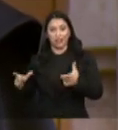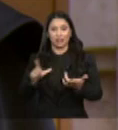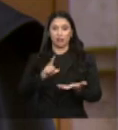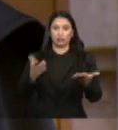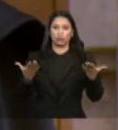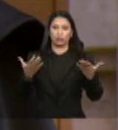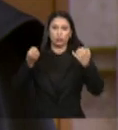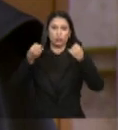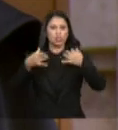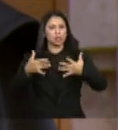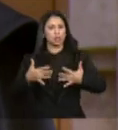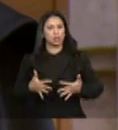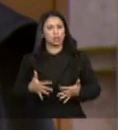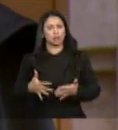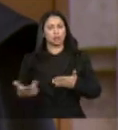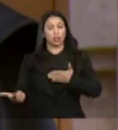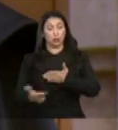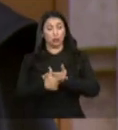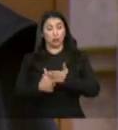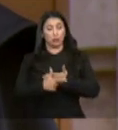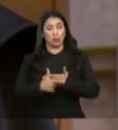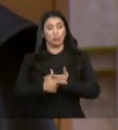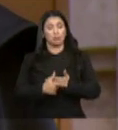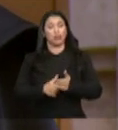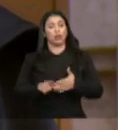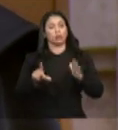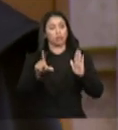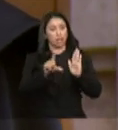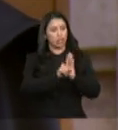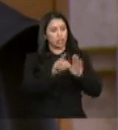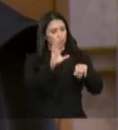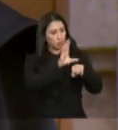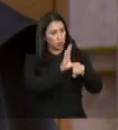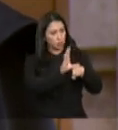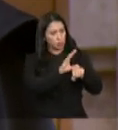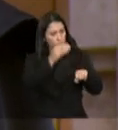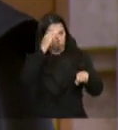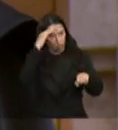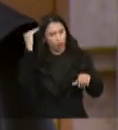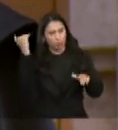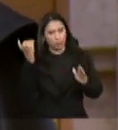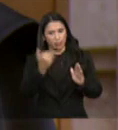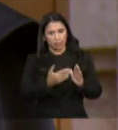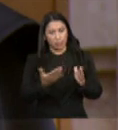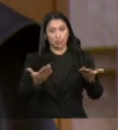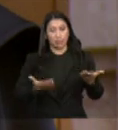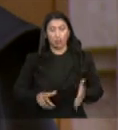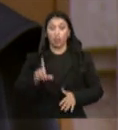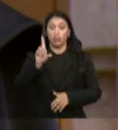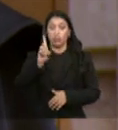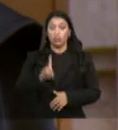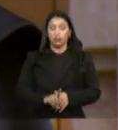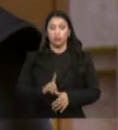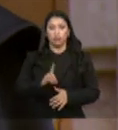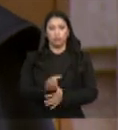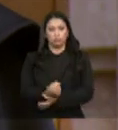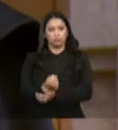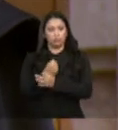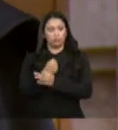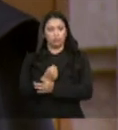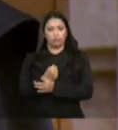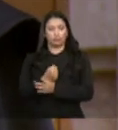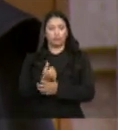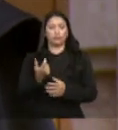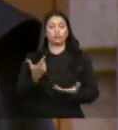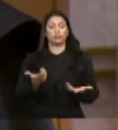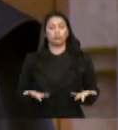principalmente a missão de guardar a lei constitucional contra a lei ordinária o direito estável contra o direito alternativo